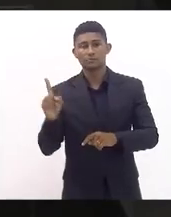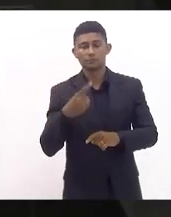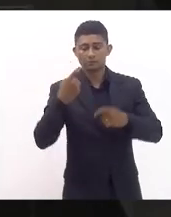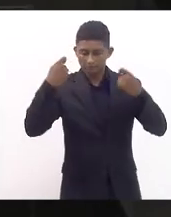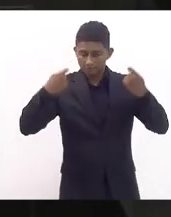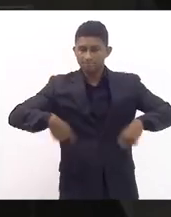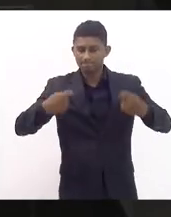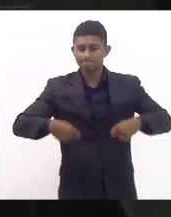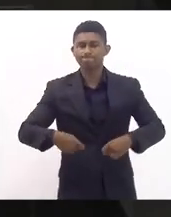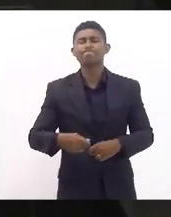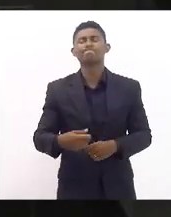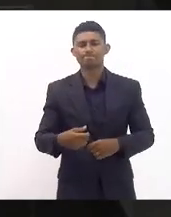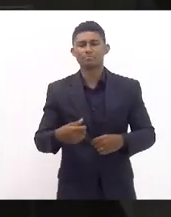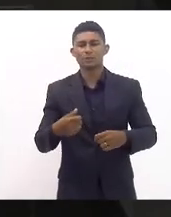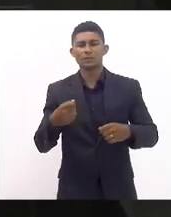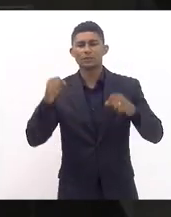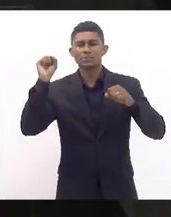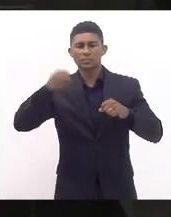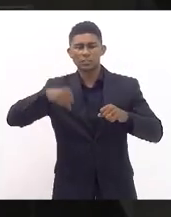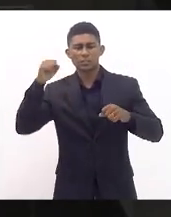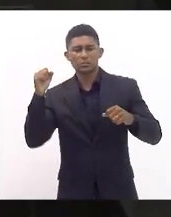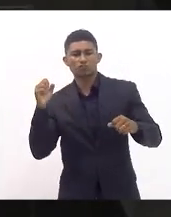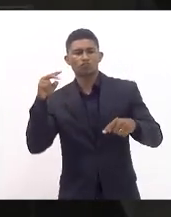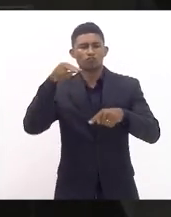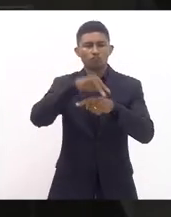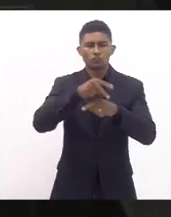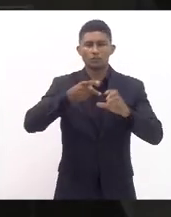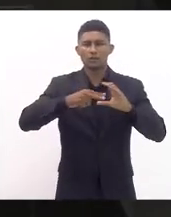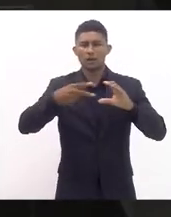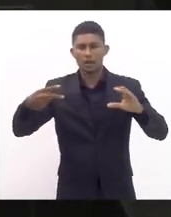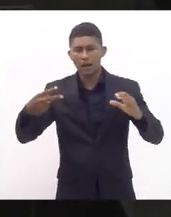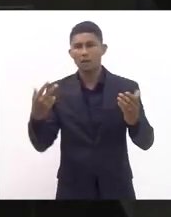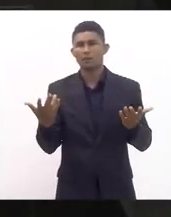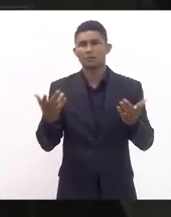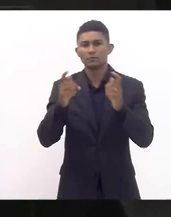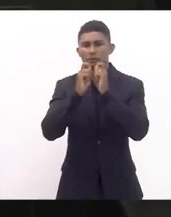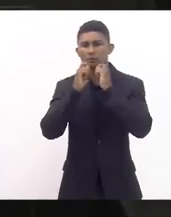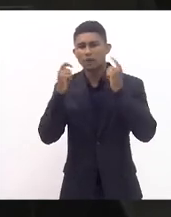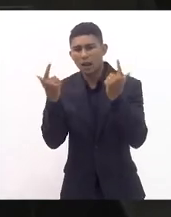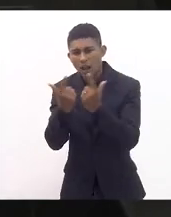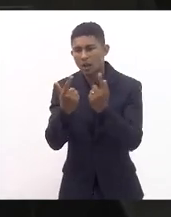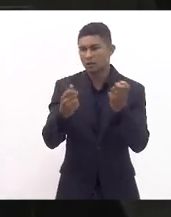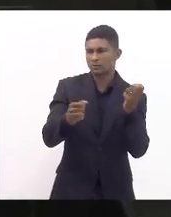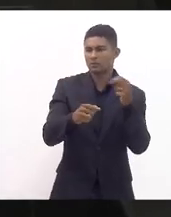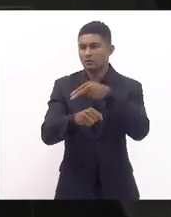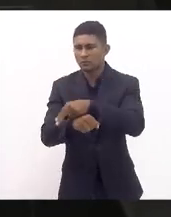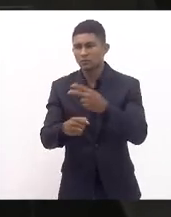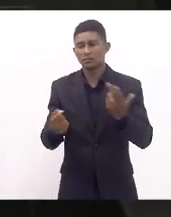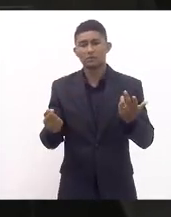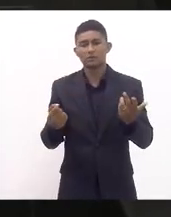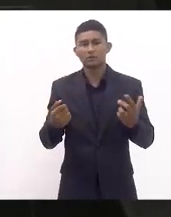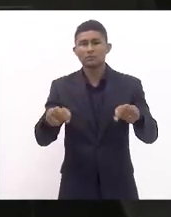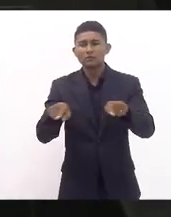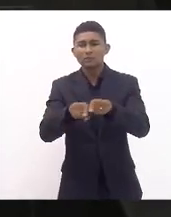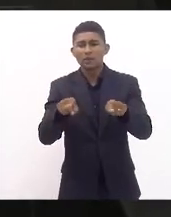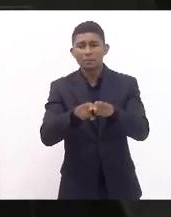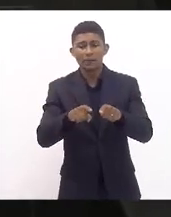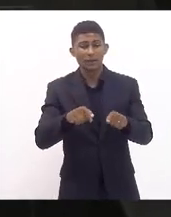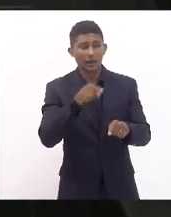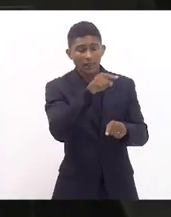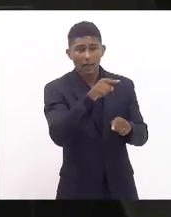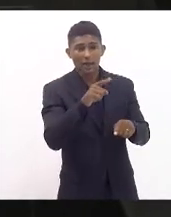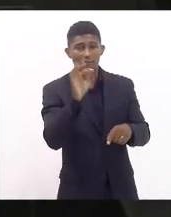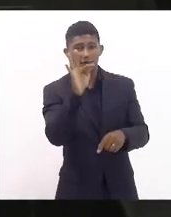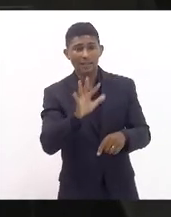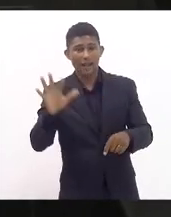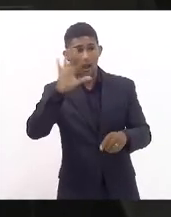ocupar, sim, os espaços de poder nas câmaras municipais, nas assembleias legislativas e na Câmara Federal, para